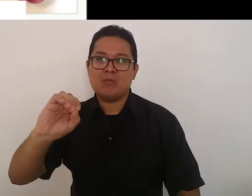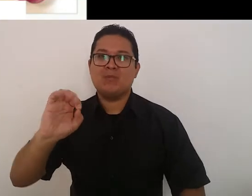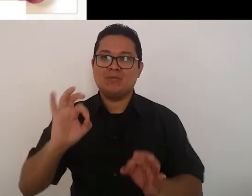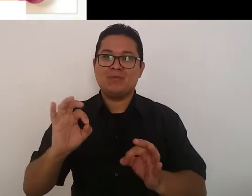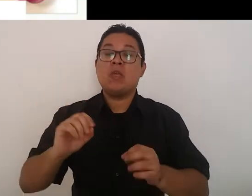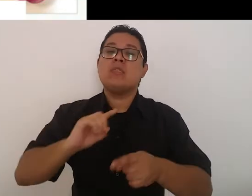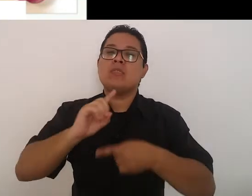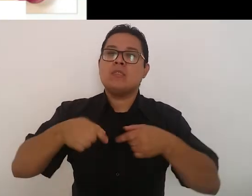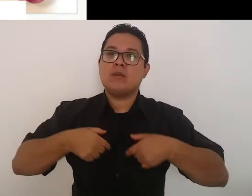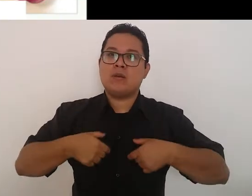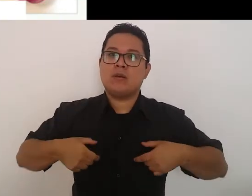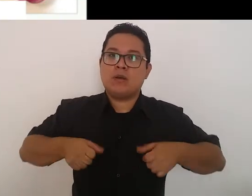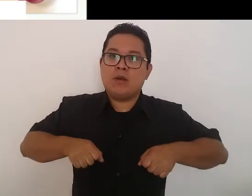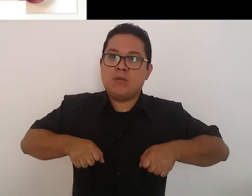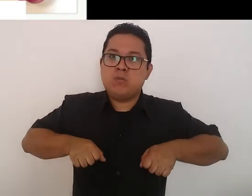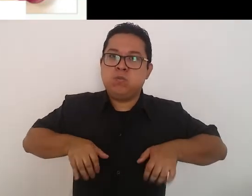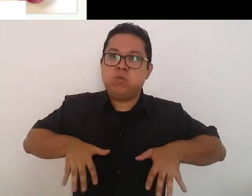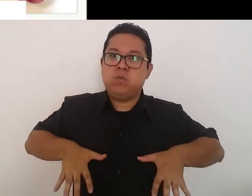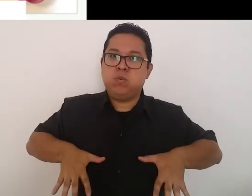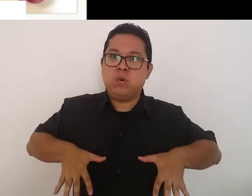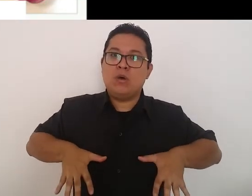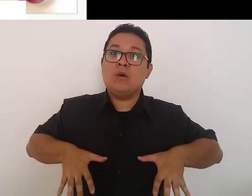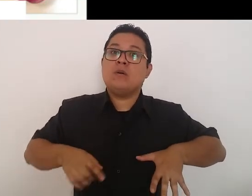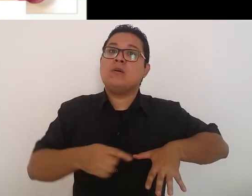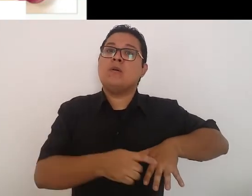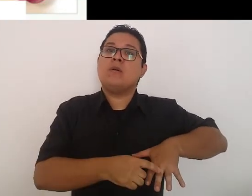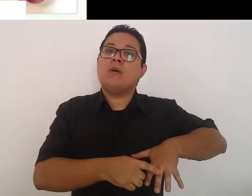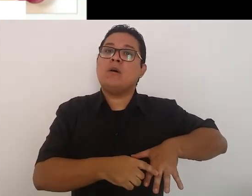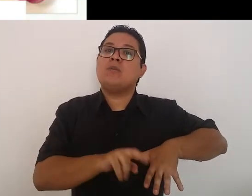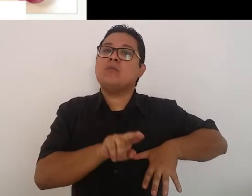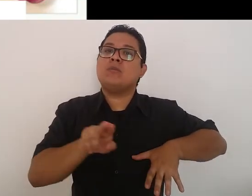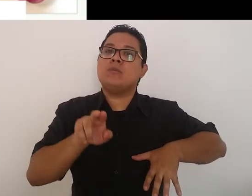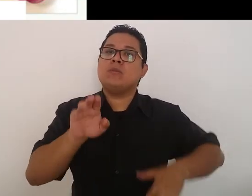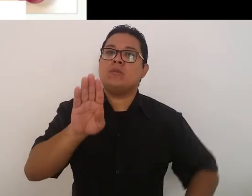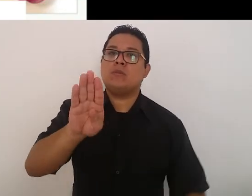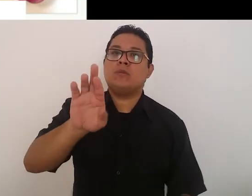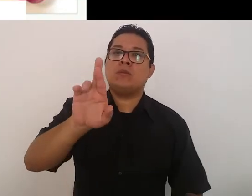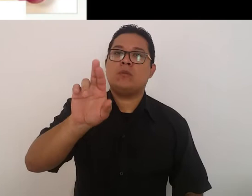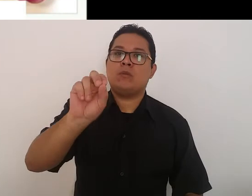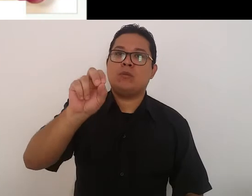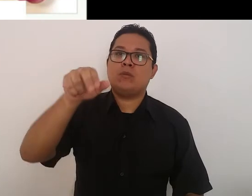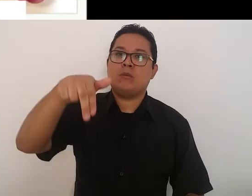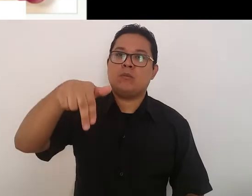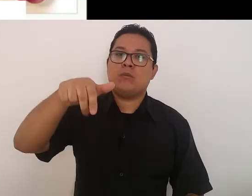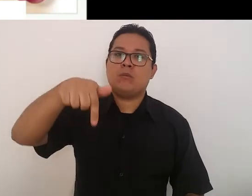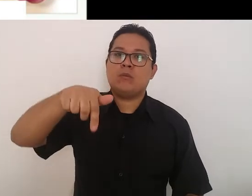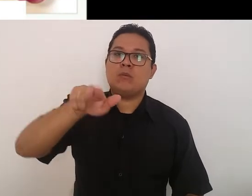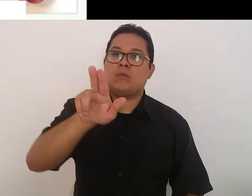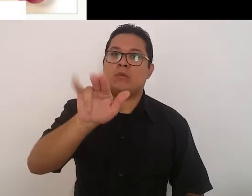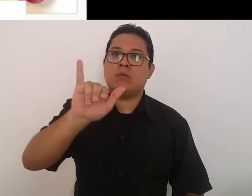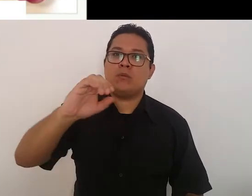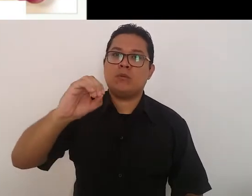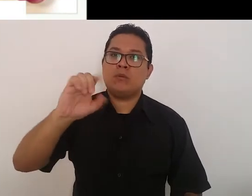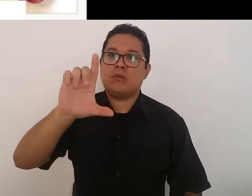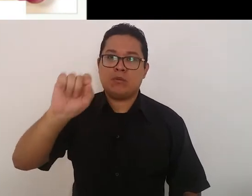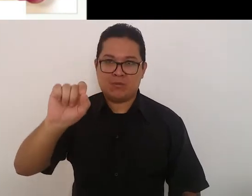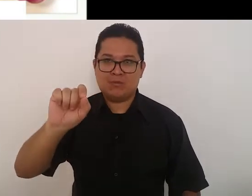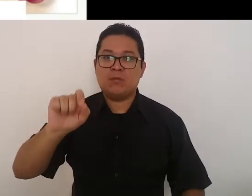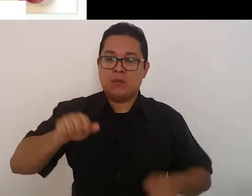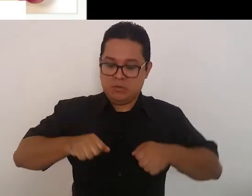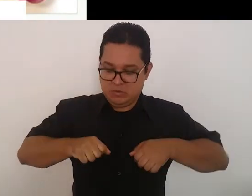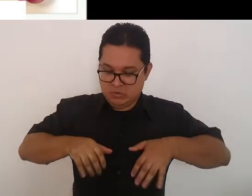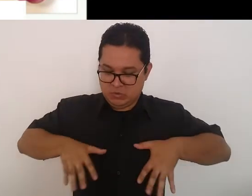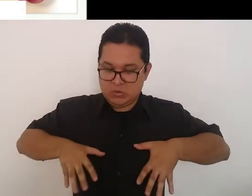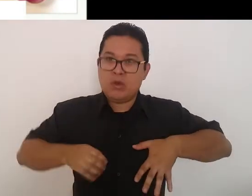os bronquíolos, tá? Vai formar essas redezinhas, esses bronquíolos bem fininhos, uma árvore assim, por todo o seu